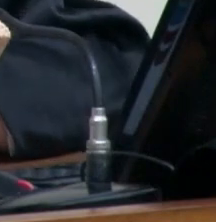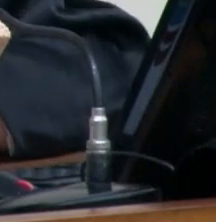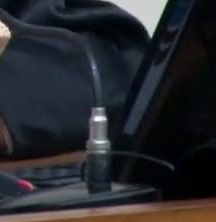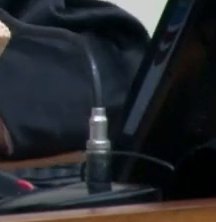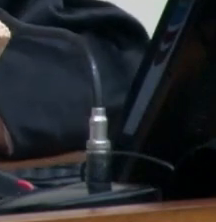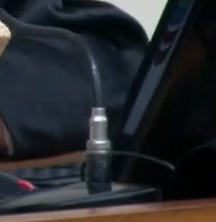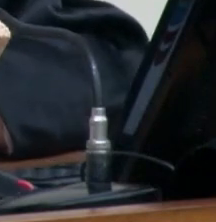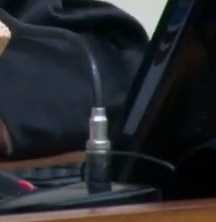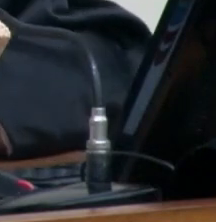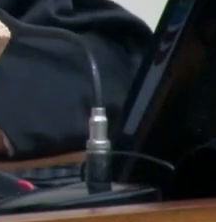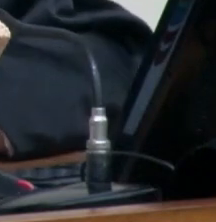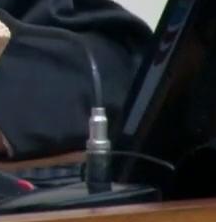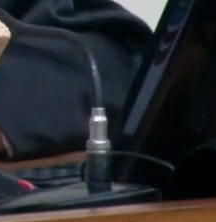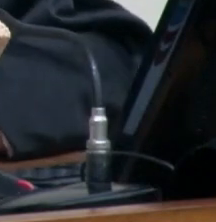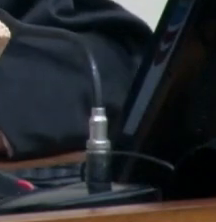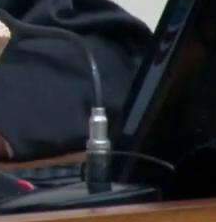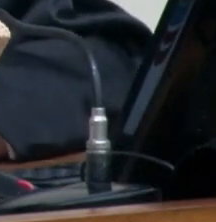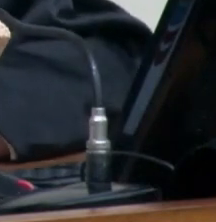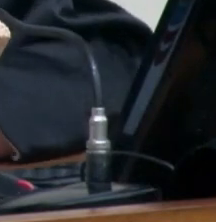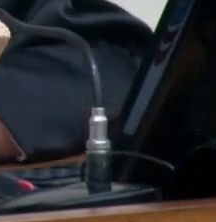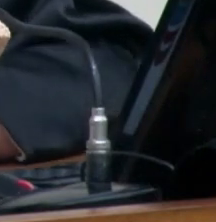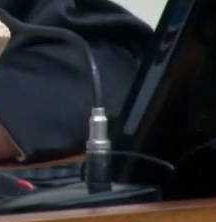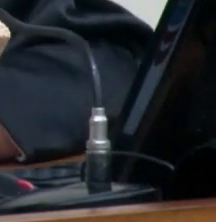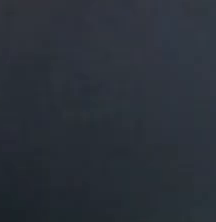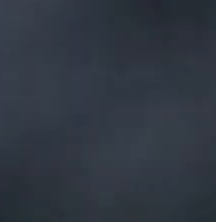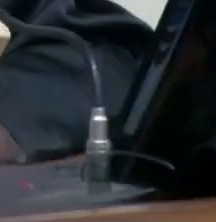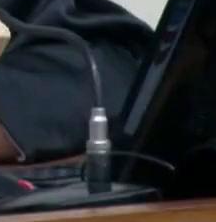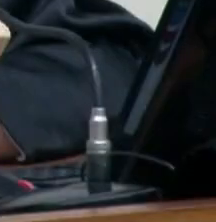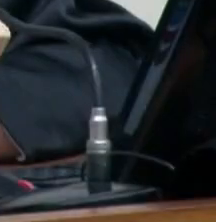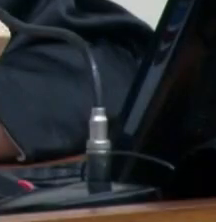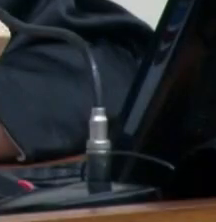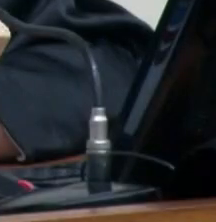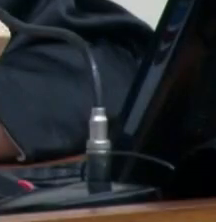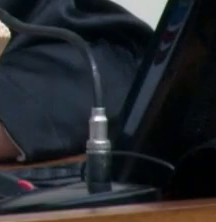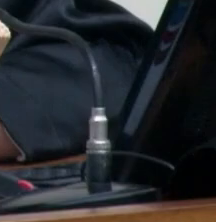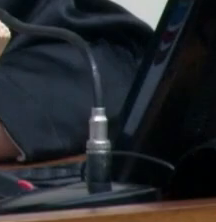noite, quase 22 horas. É